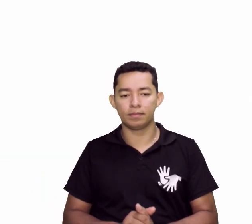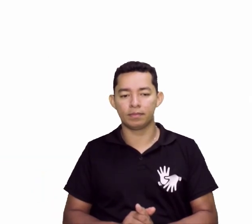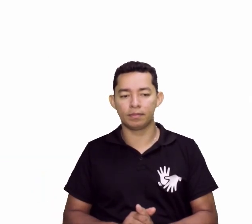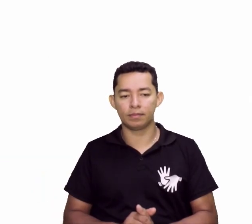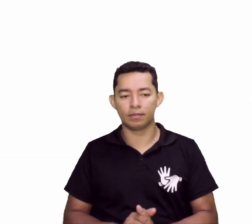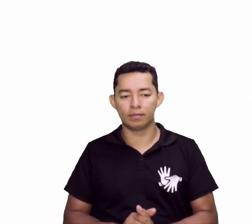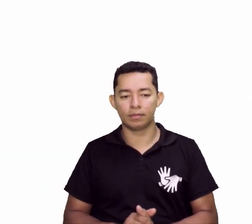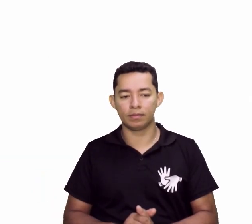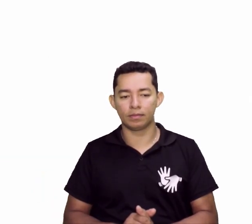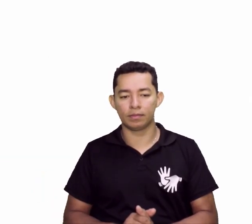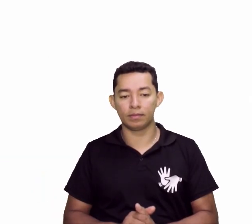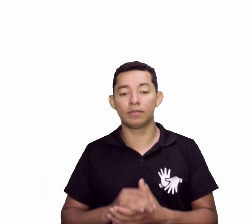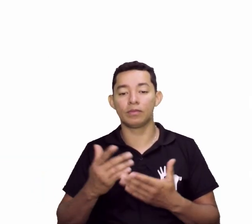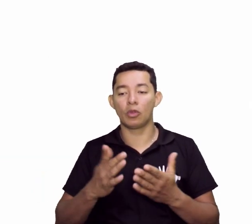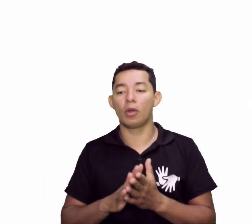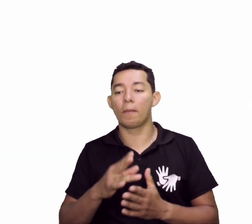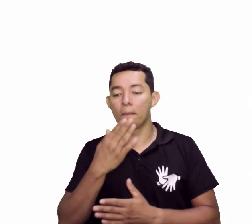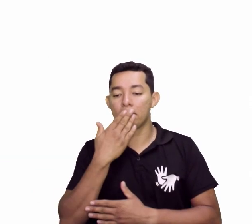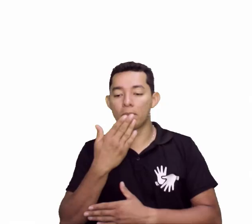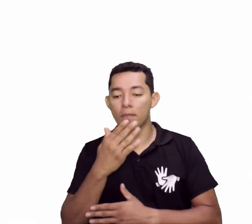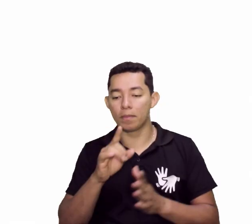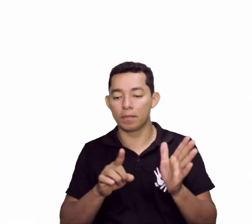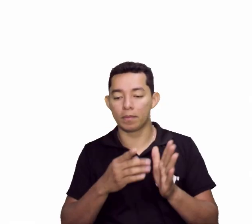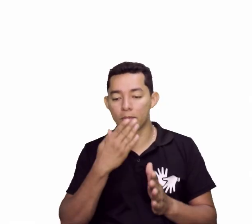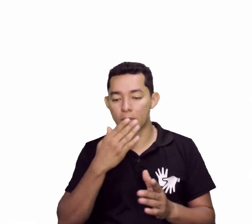mais adiante o que pede, né?